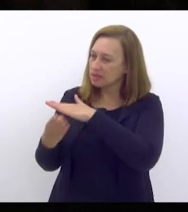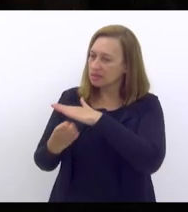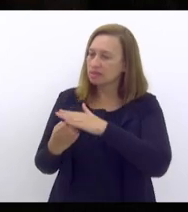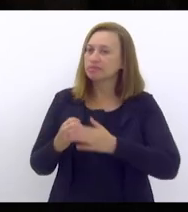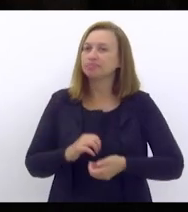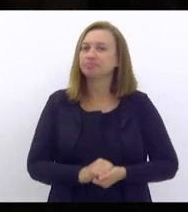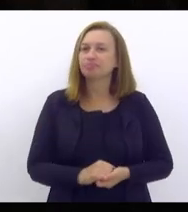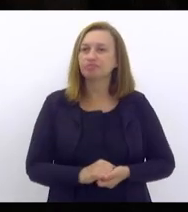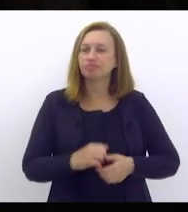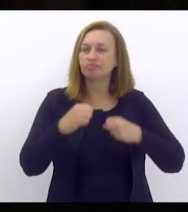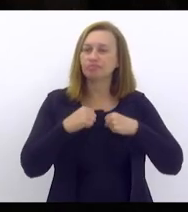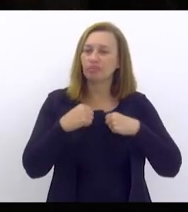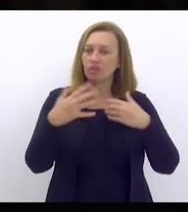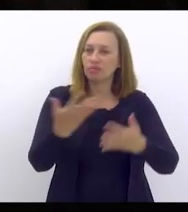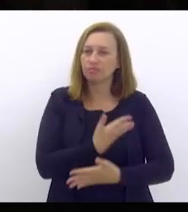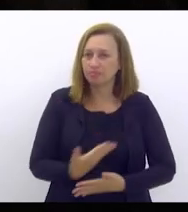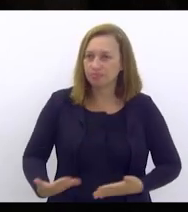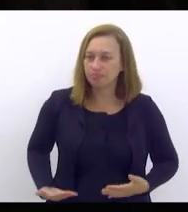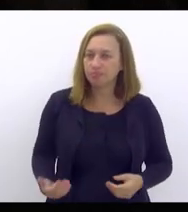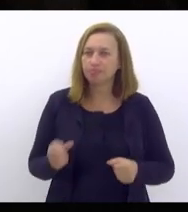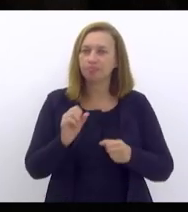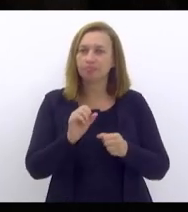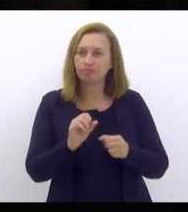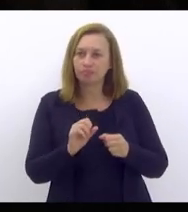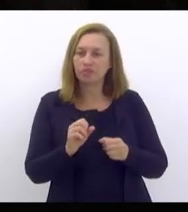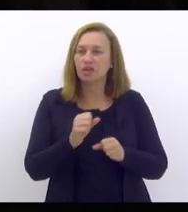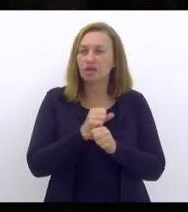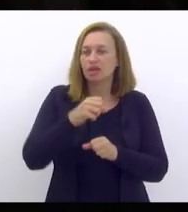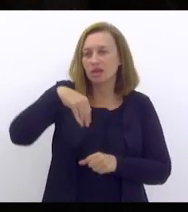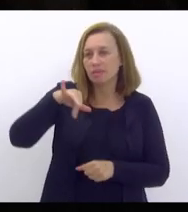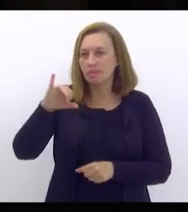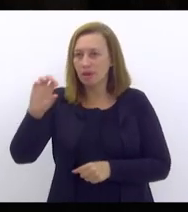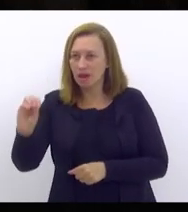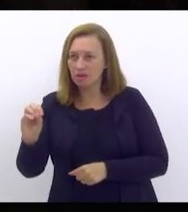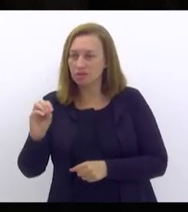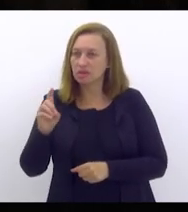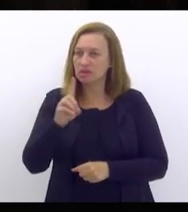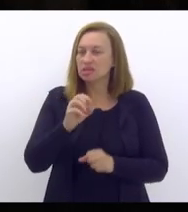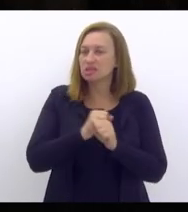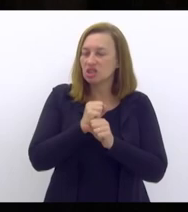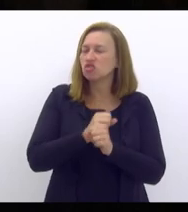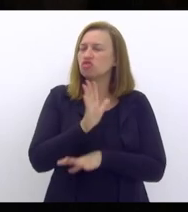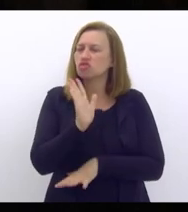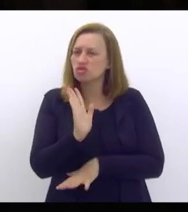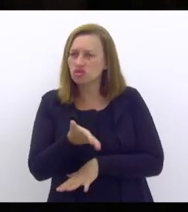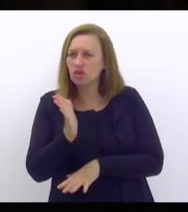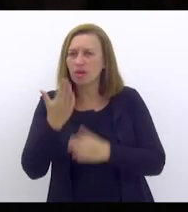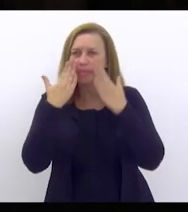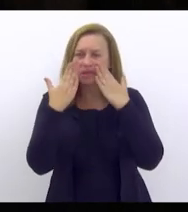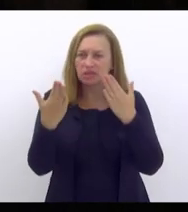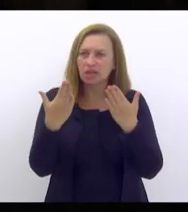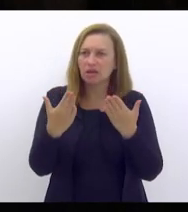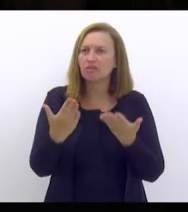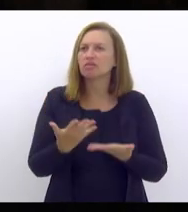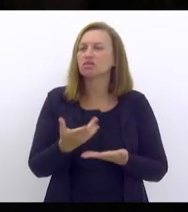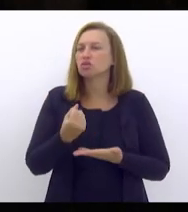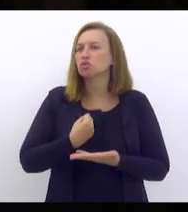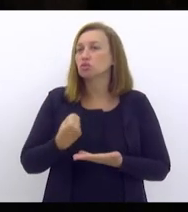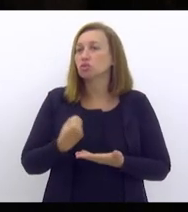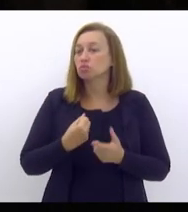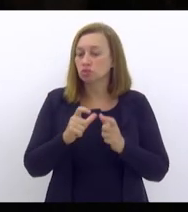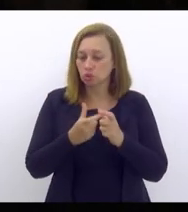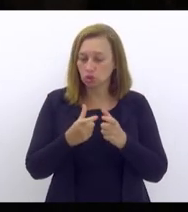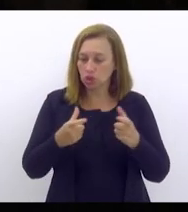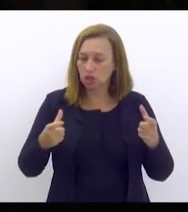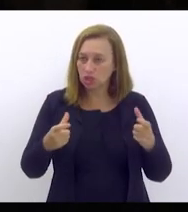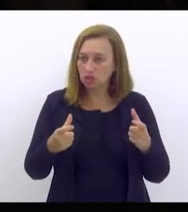na audiência pública que realizamos em maio deste ano, já apresentávamos os números